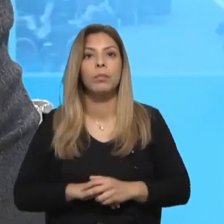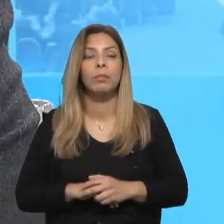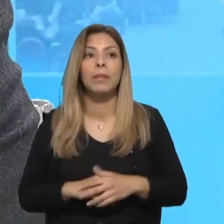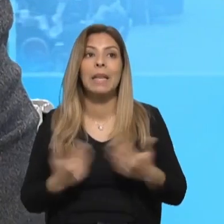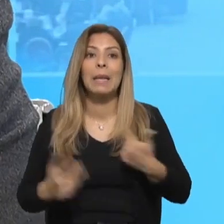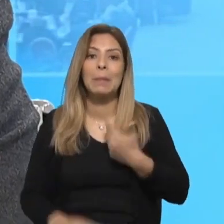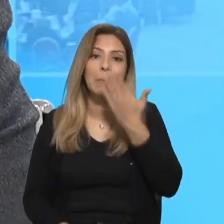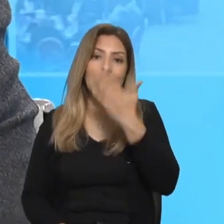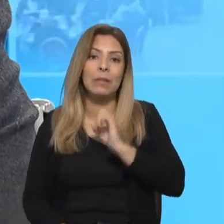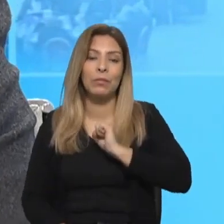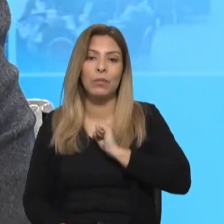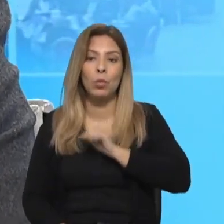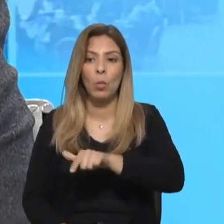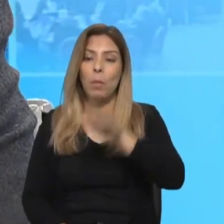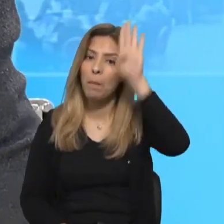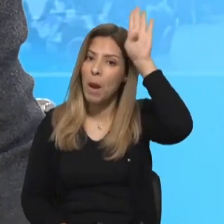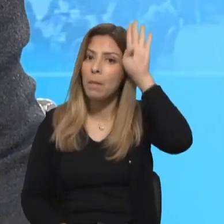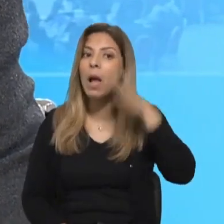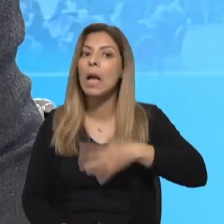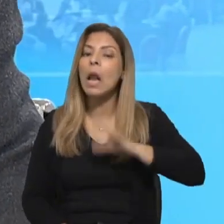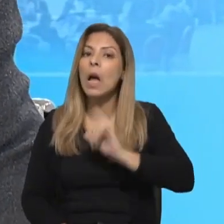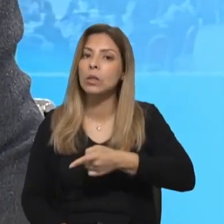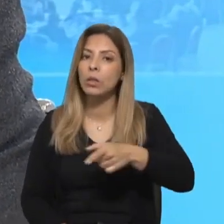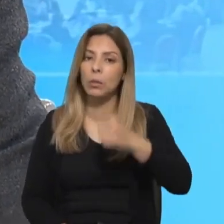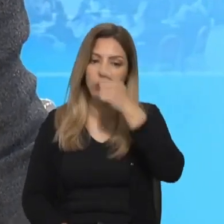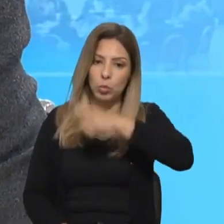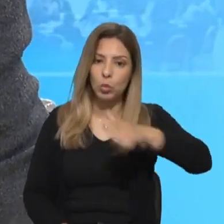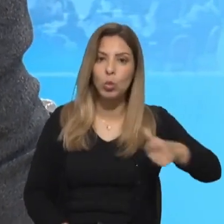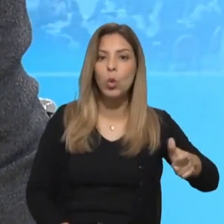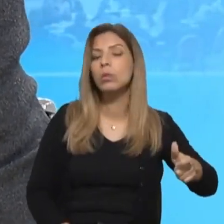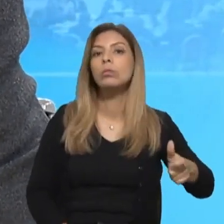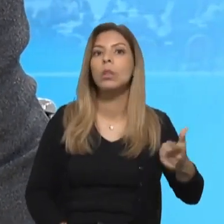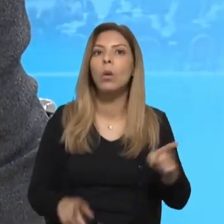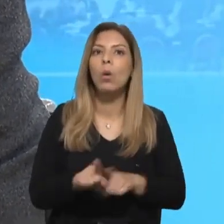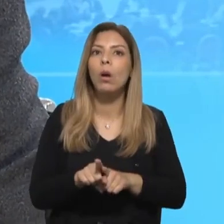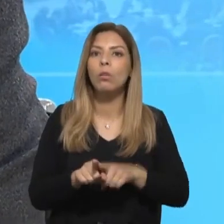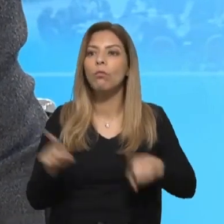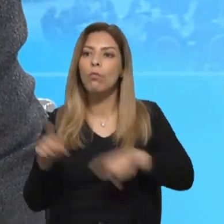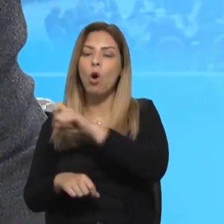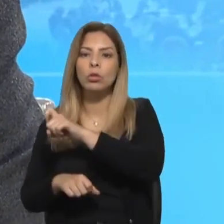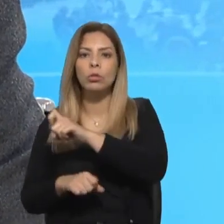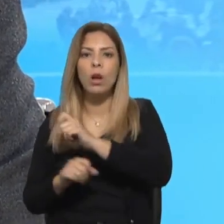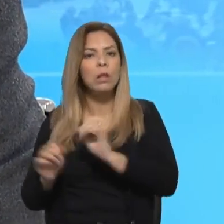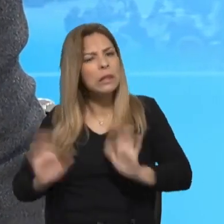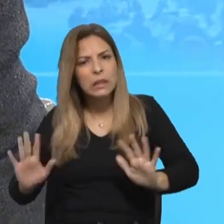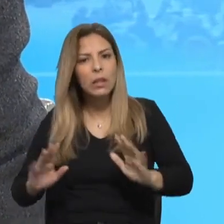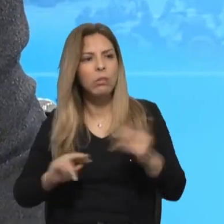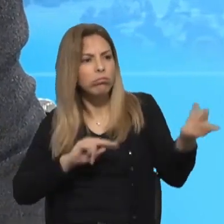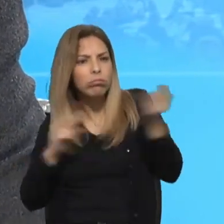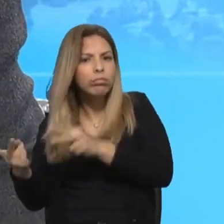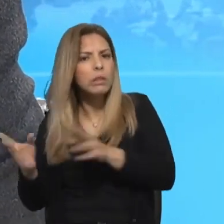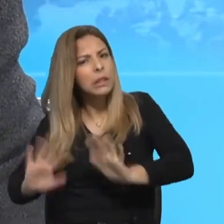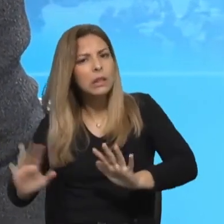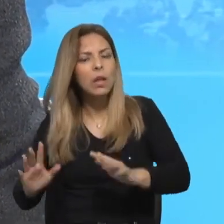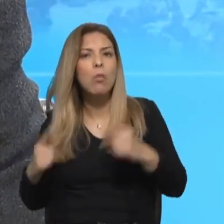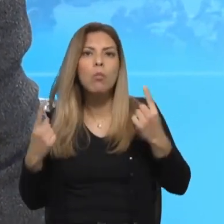aquilo que o Papa quer e que a Igreja quer é que estas pessoas deixem de ser migrantes, deixem de ser refugiadas, deixem de ser deslocados, passem a